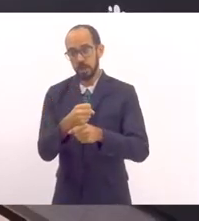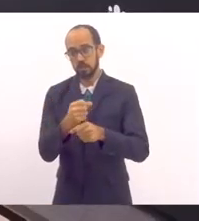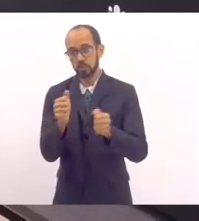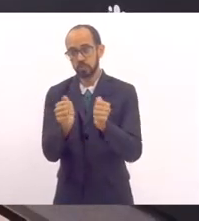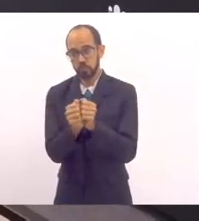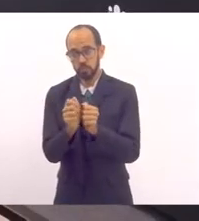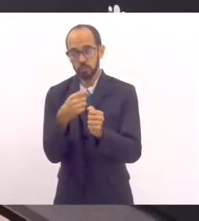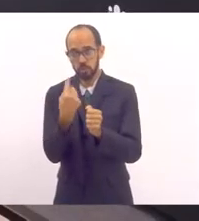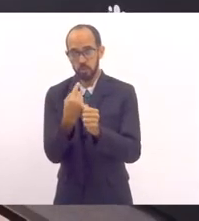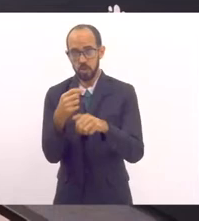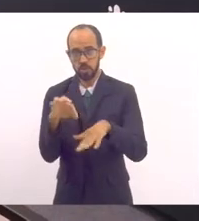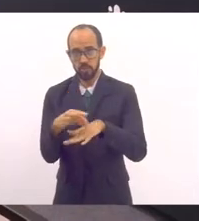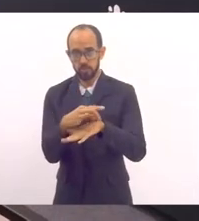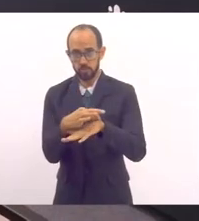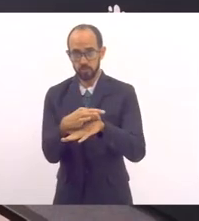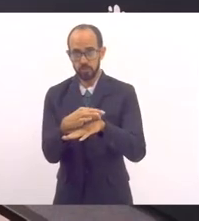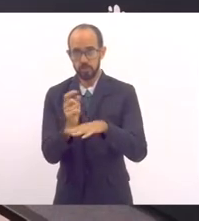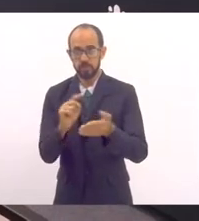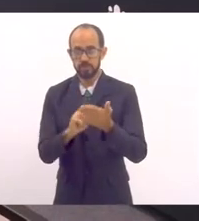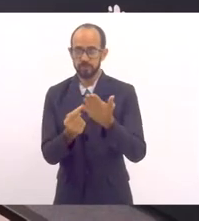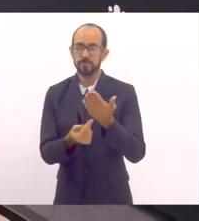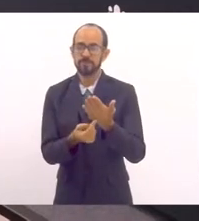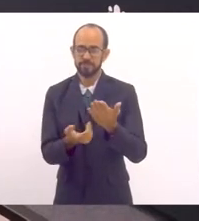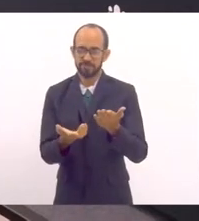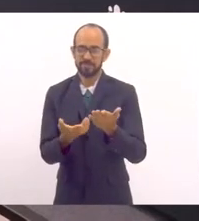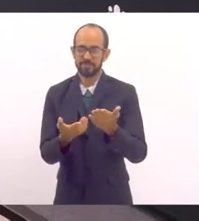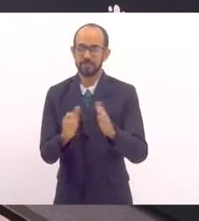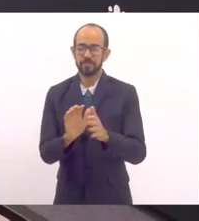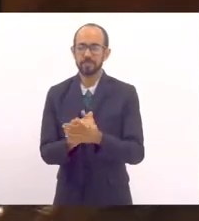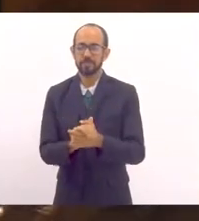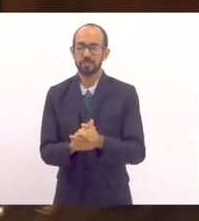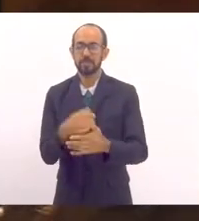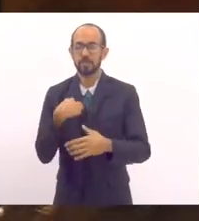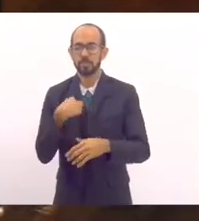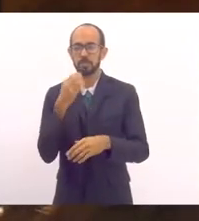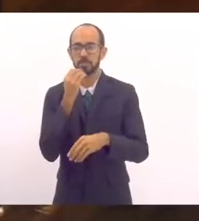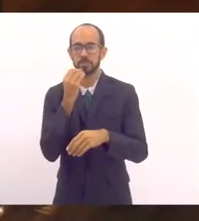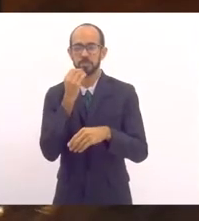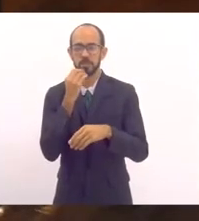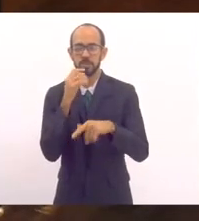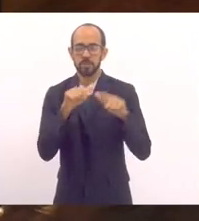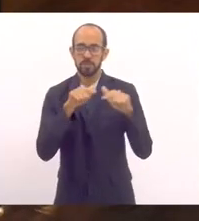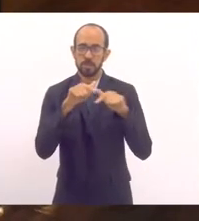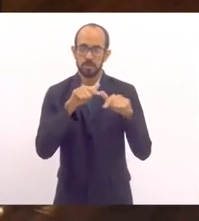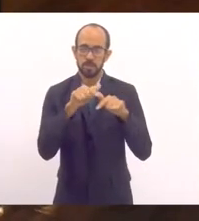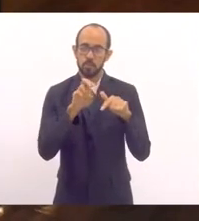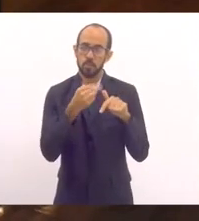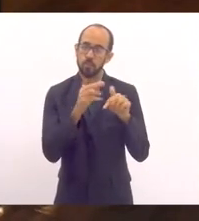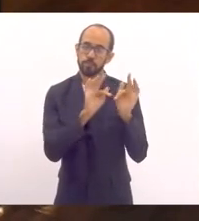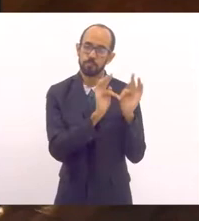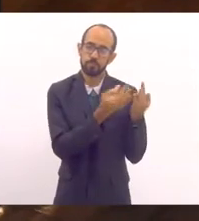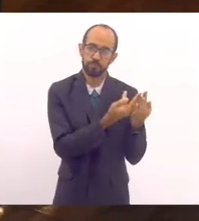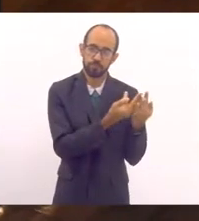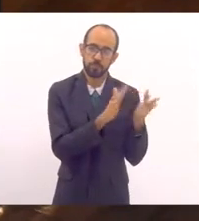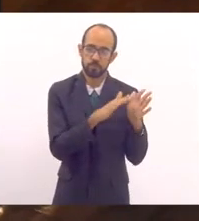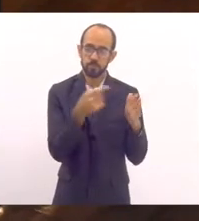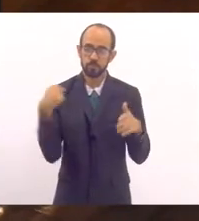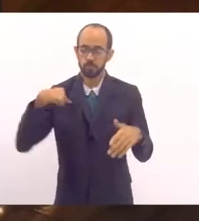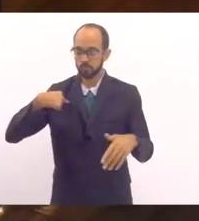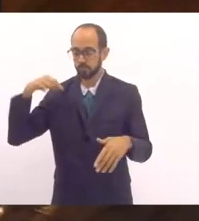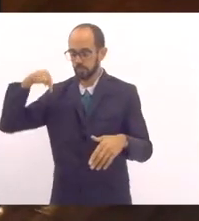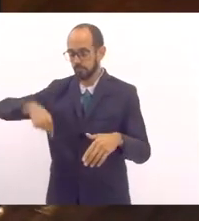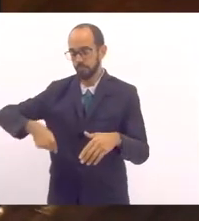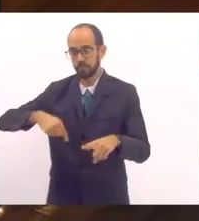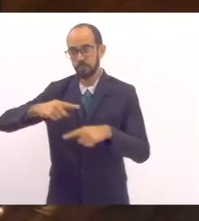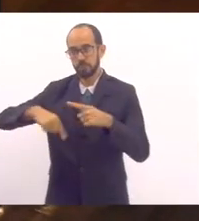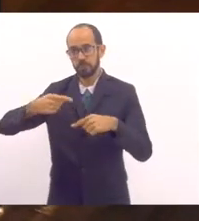é a nossa vontade de estar aqui. Eu poderia estar na minha empresa agora, né, junto com a minha família, mas estou aqui, né, até pós-gripe.